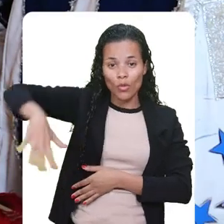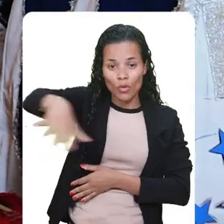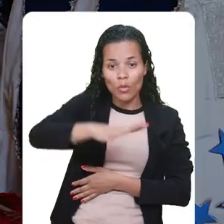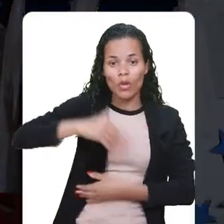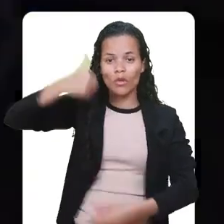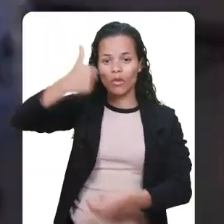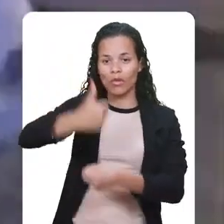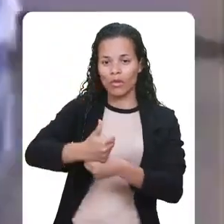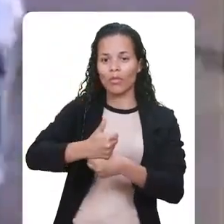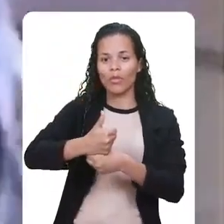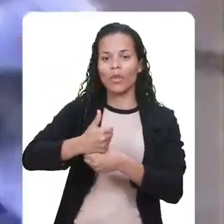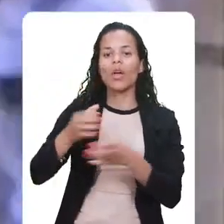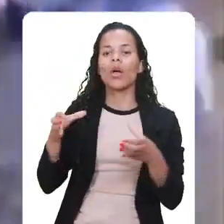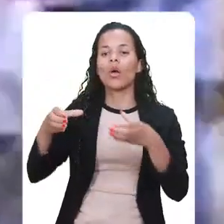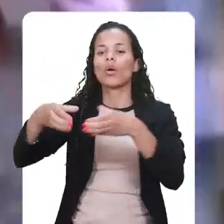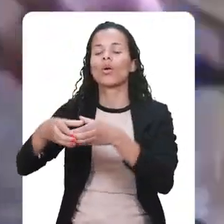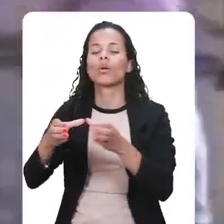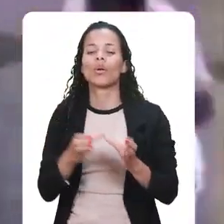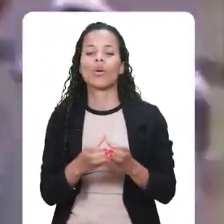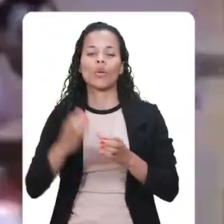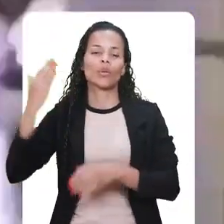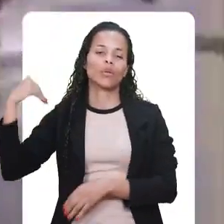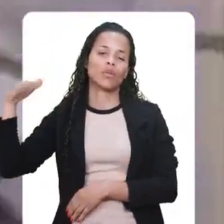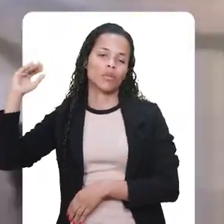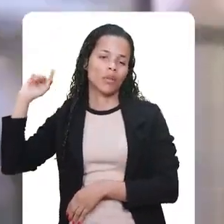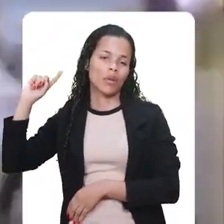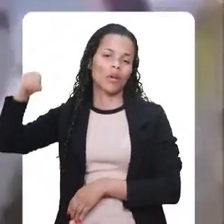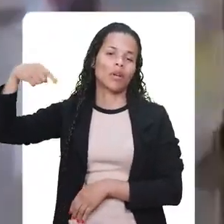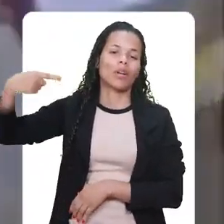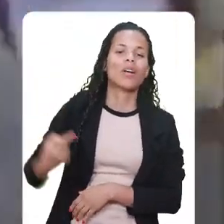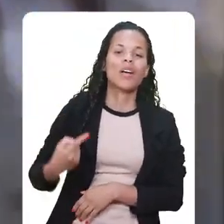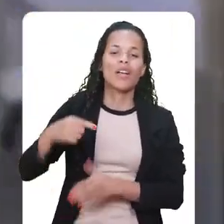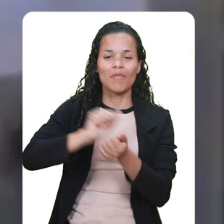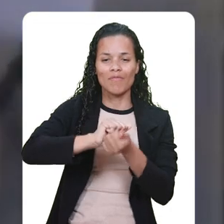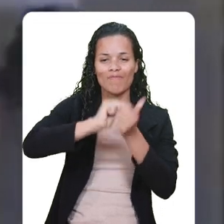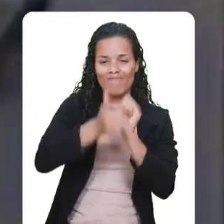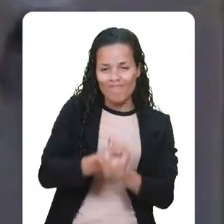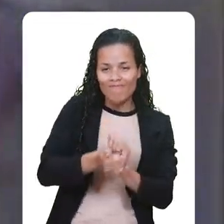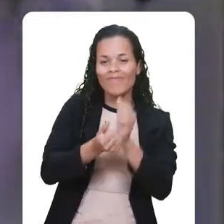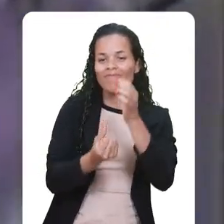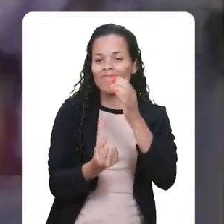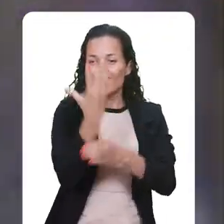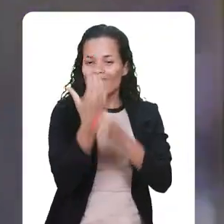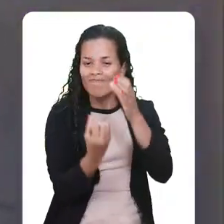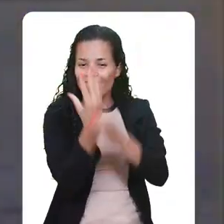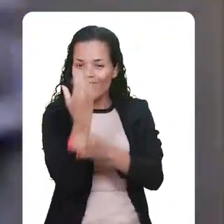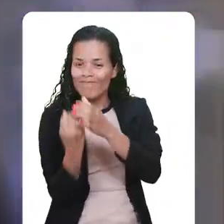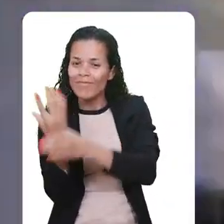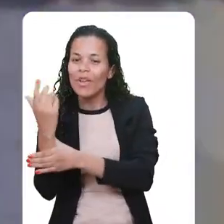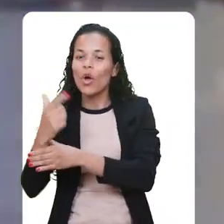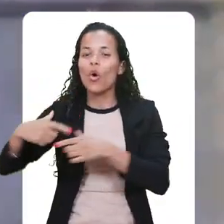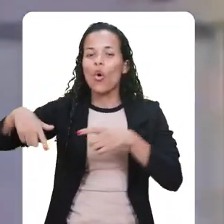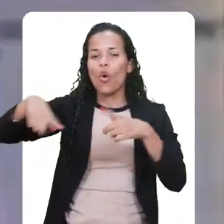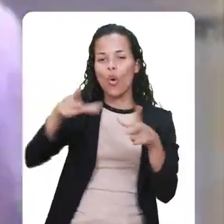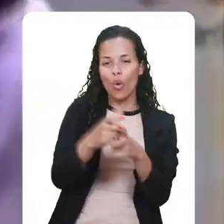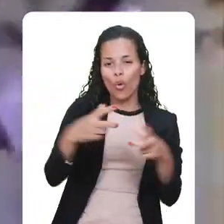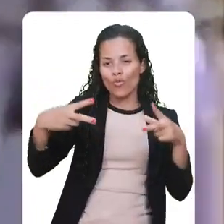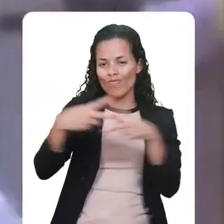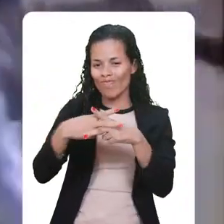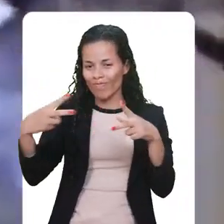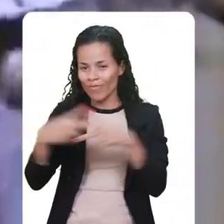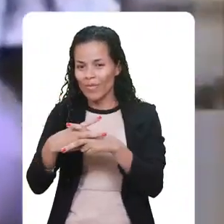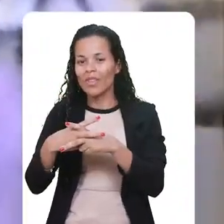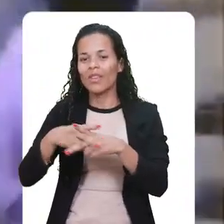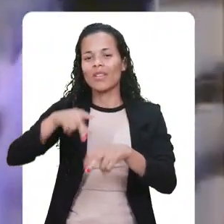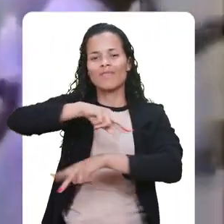hoje ocupa. Alguns grupos do passado se tornaram mais do que apenas lendas, criaram uma atmosfera onde os confrontos ocorridos